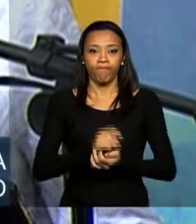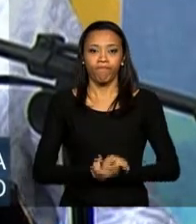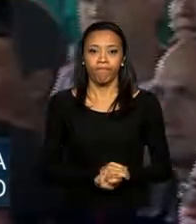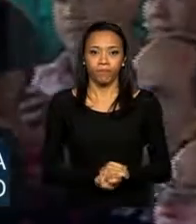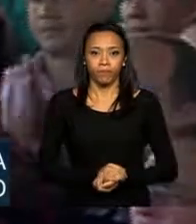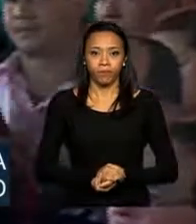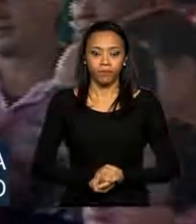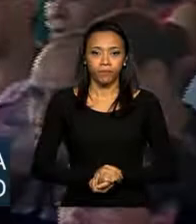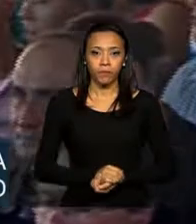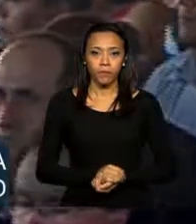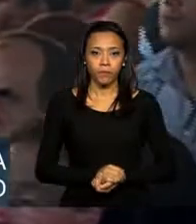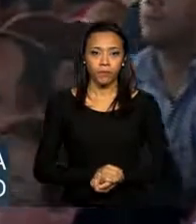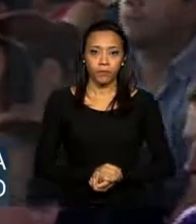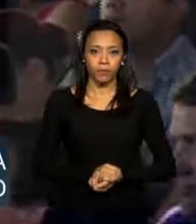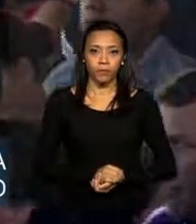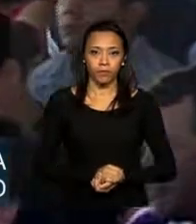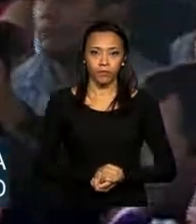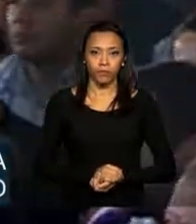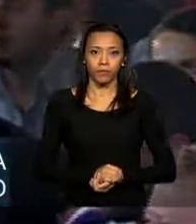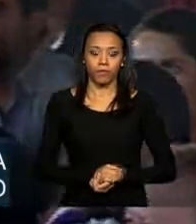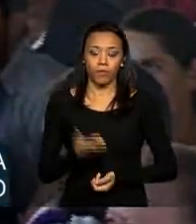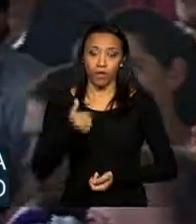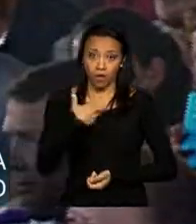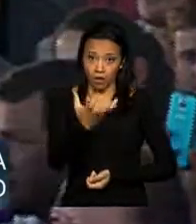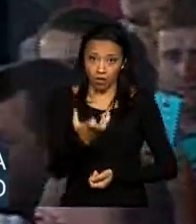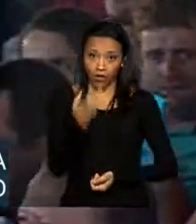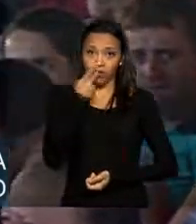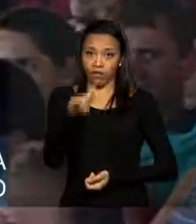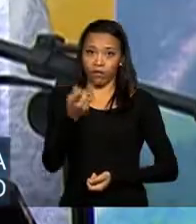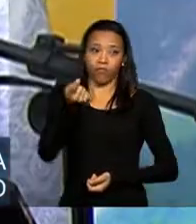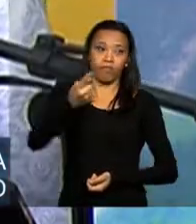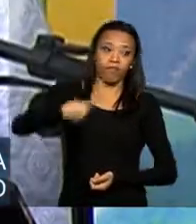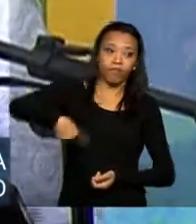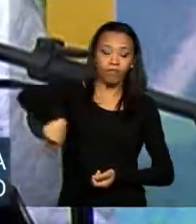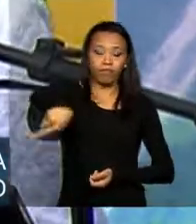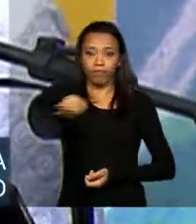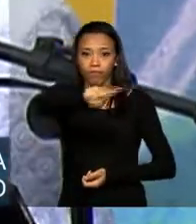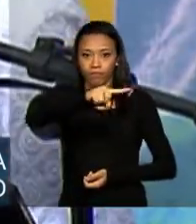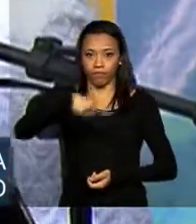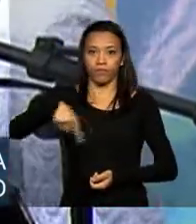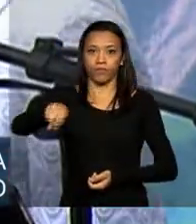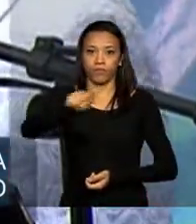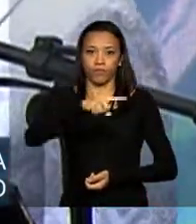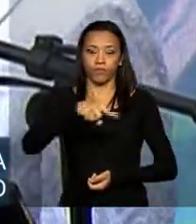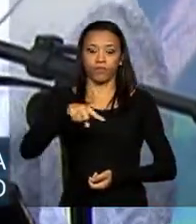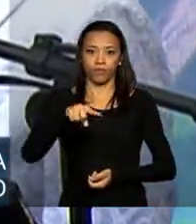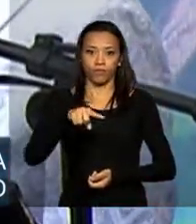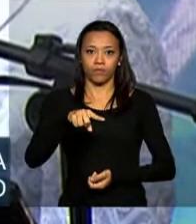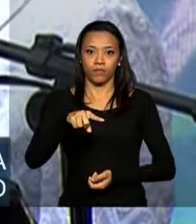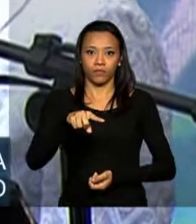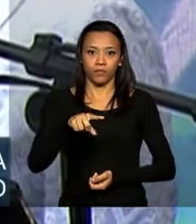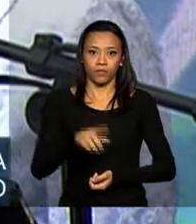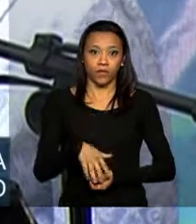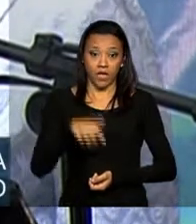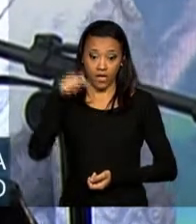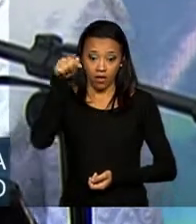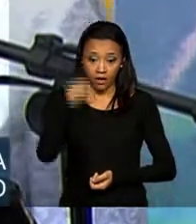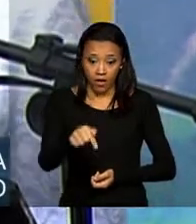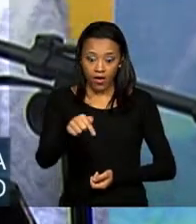e eu quero dizer para vocês é isso que Esse